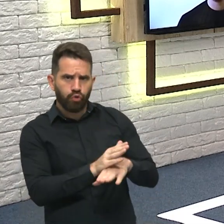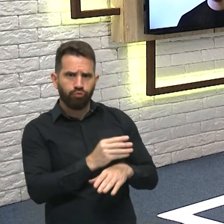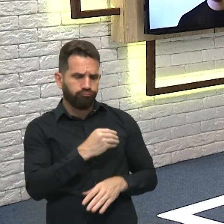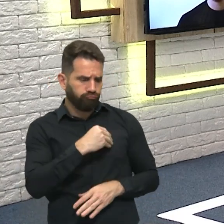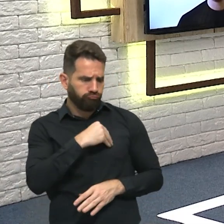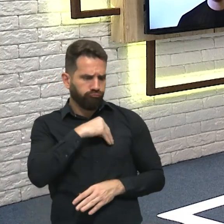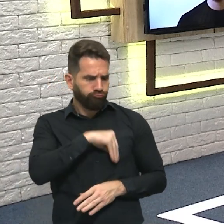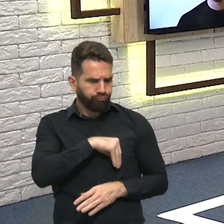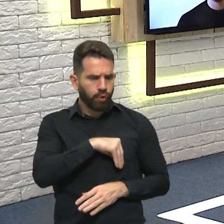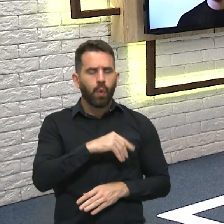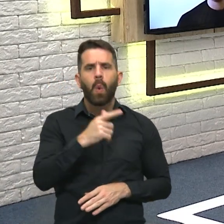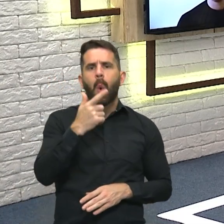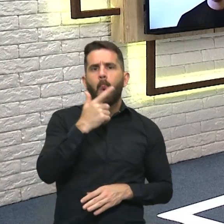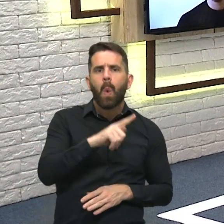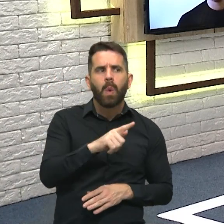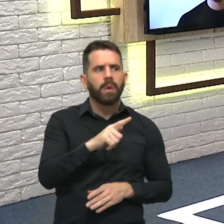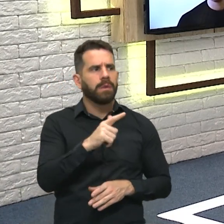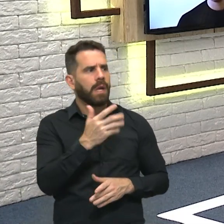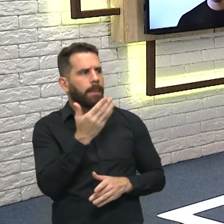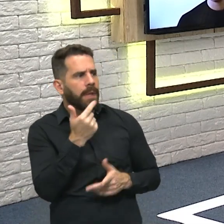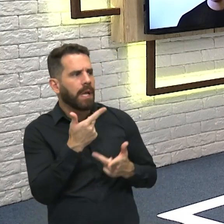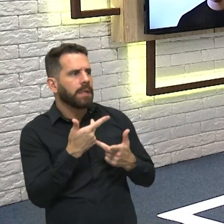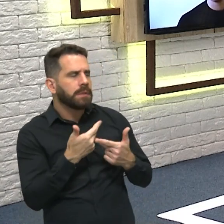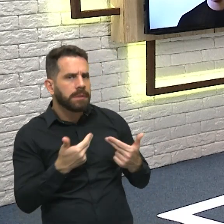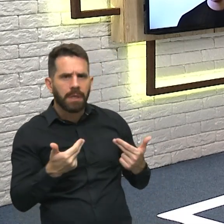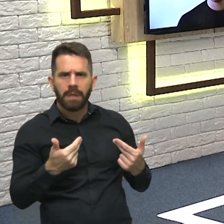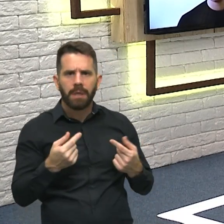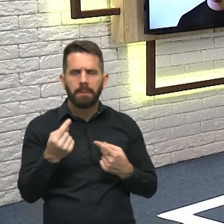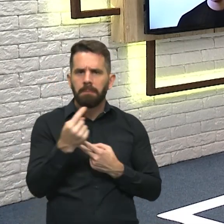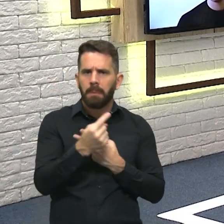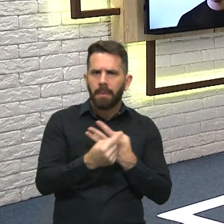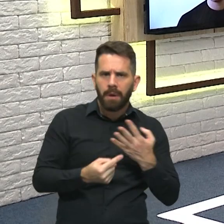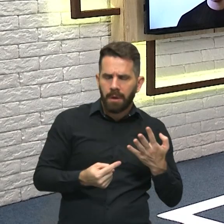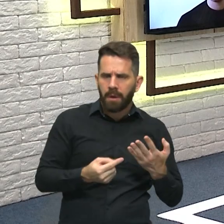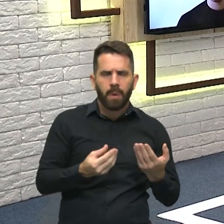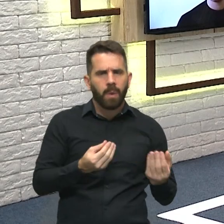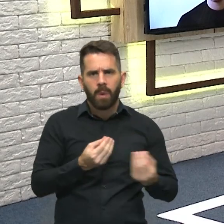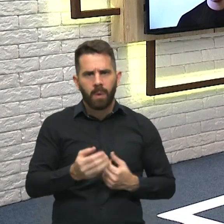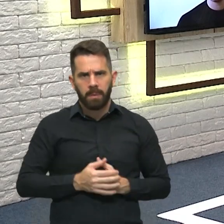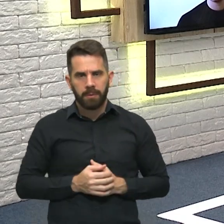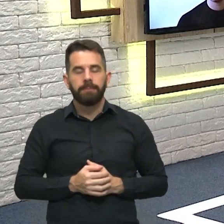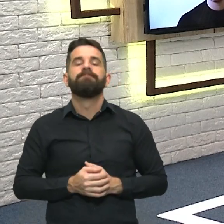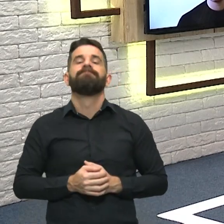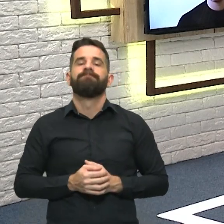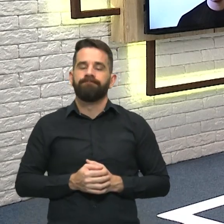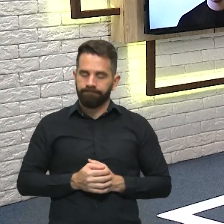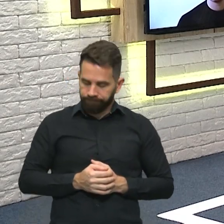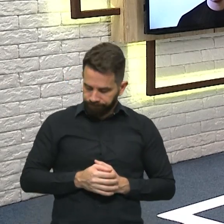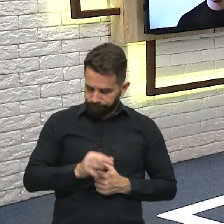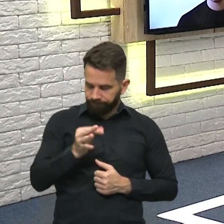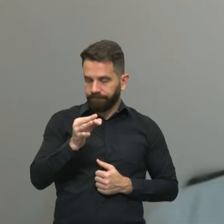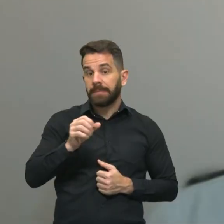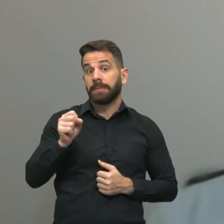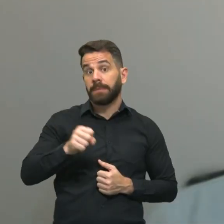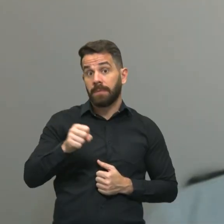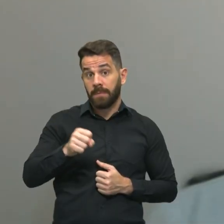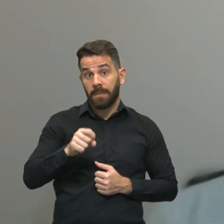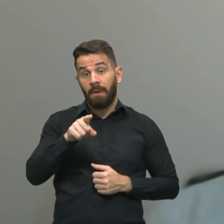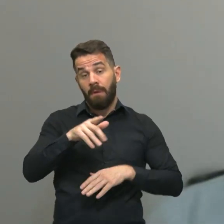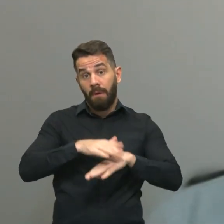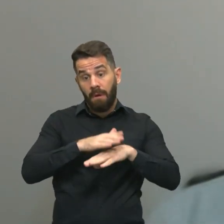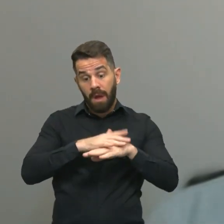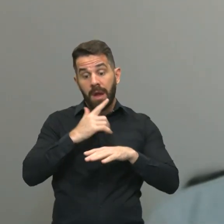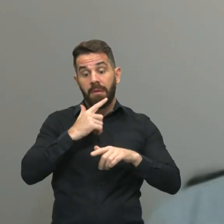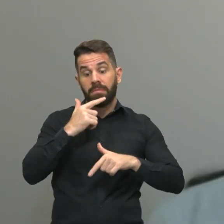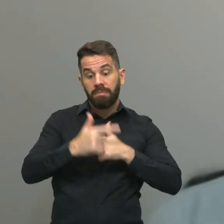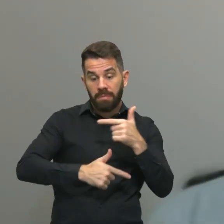vida acadêmica? Sim, temos. Na verdade, essa parte que trabalha, por exemplo,